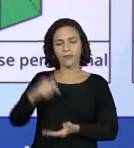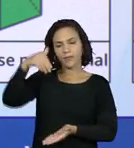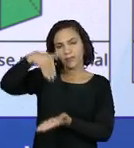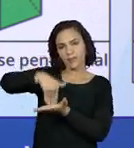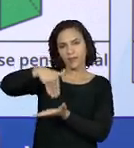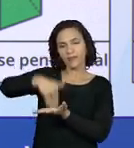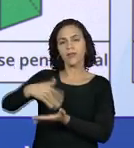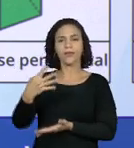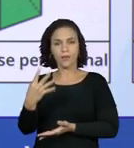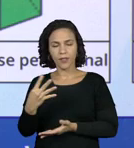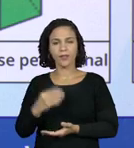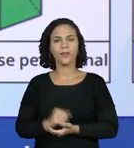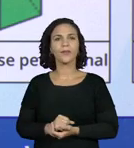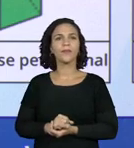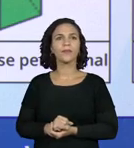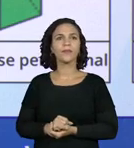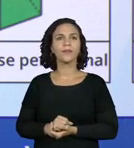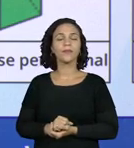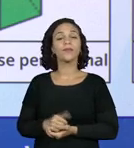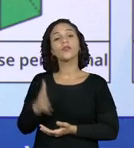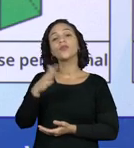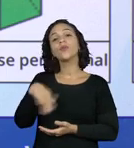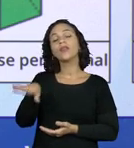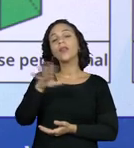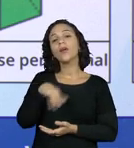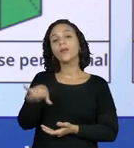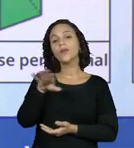aqui. Eu vou ter total de